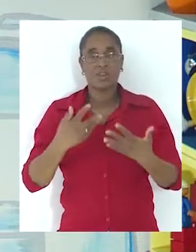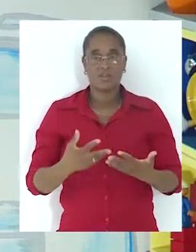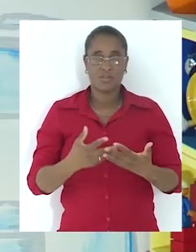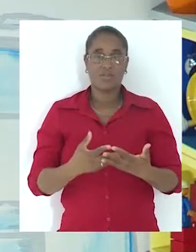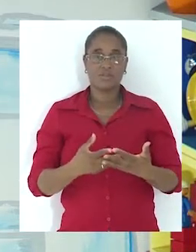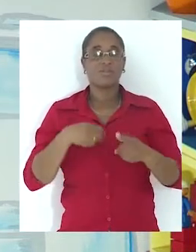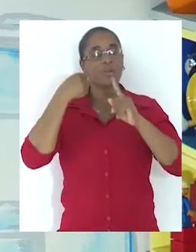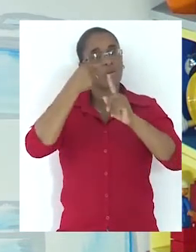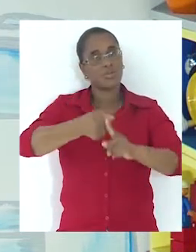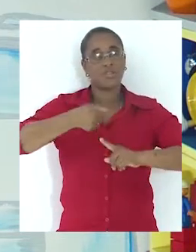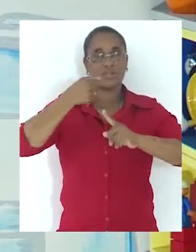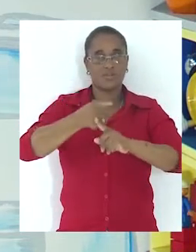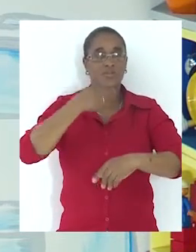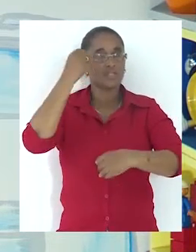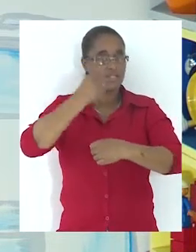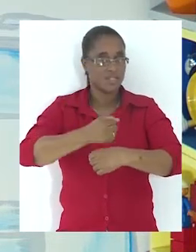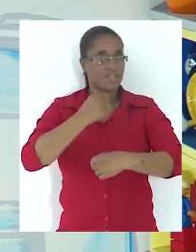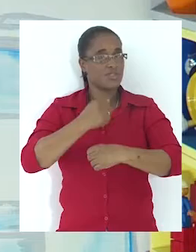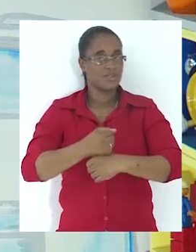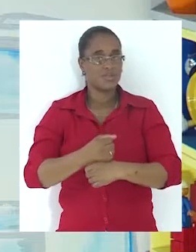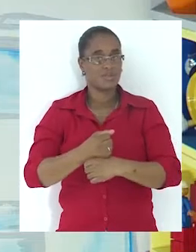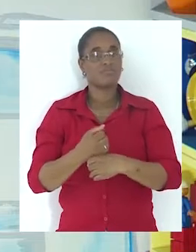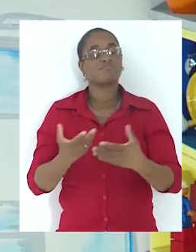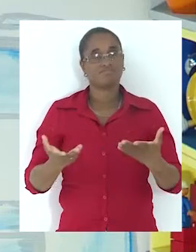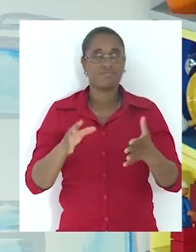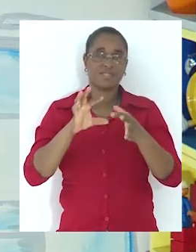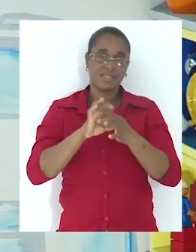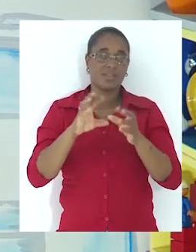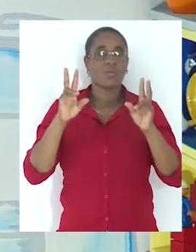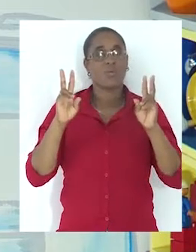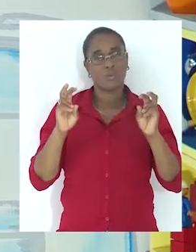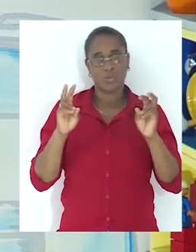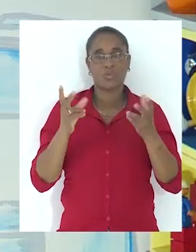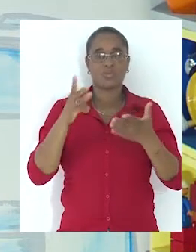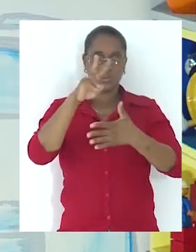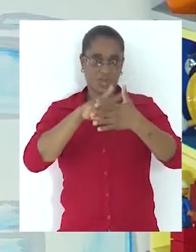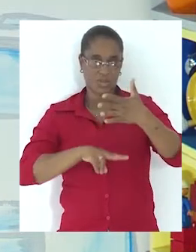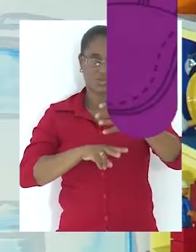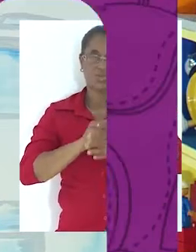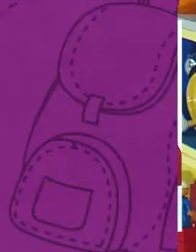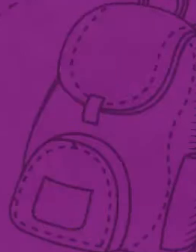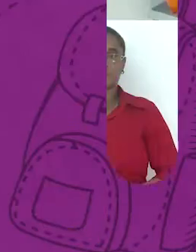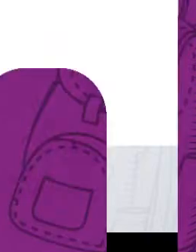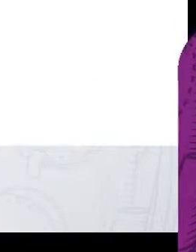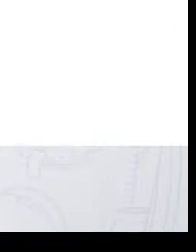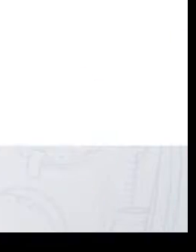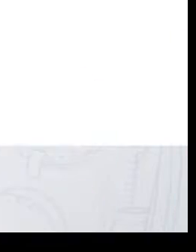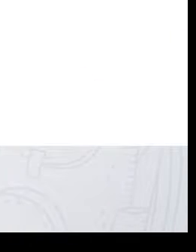ao desafio e exercícios em relação ao conteúdo do texto.